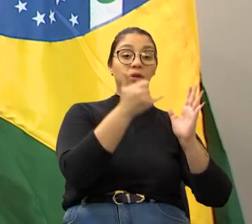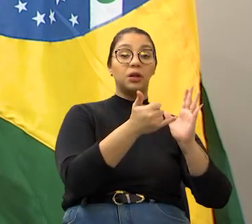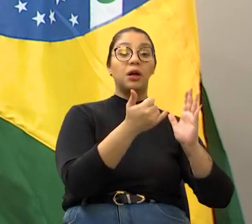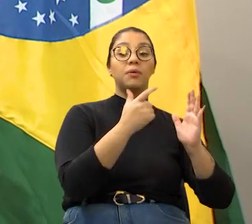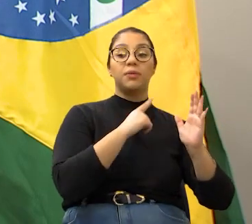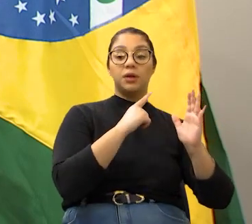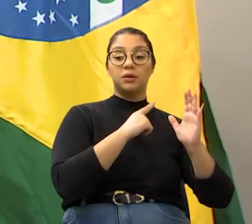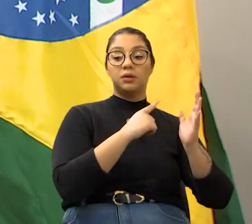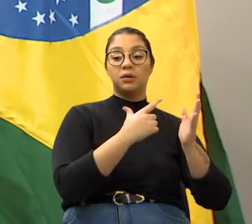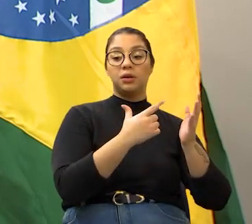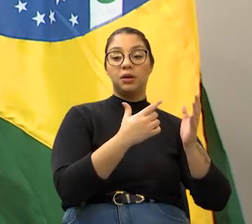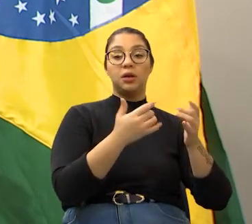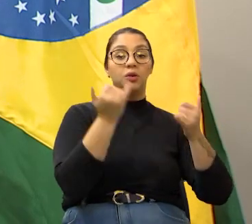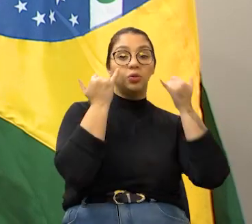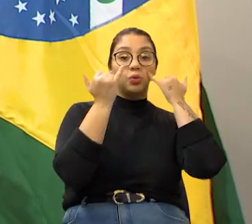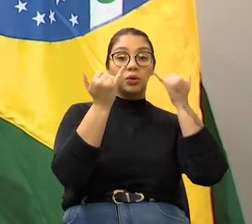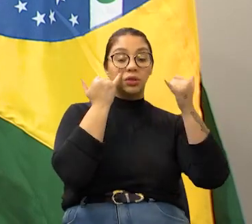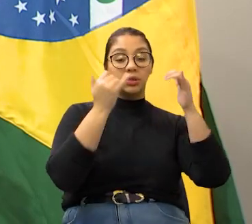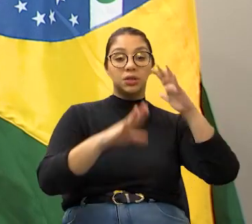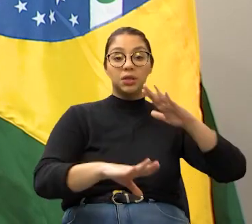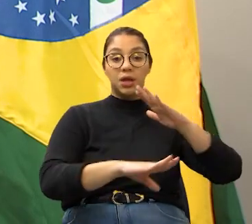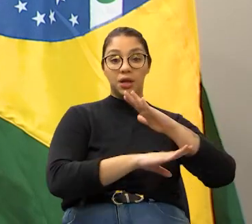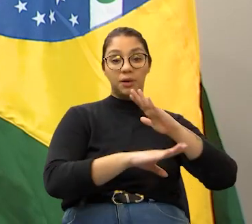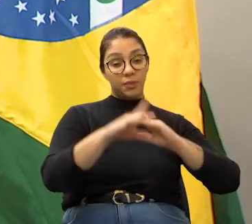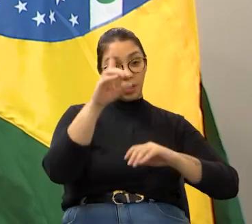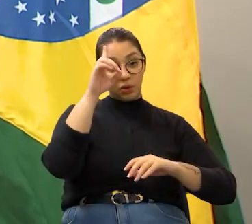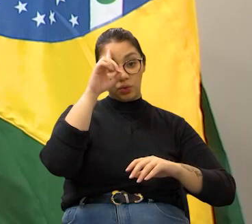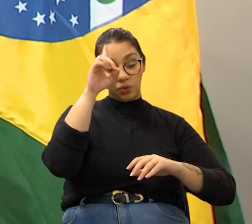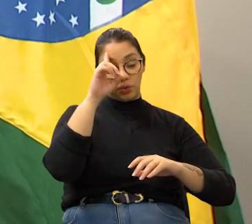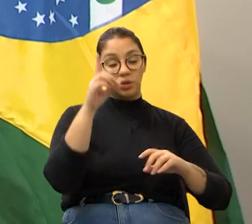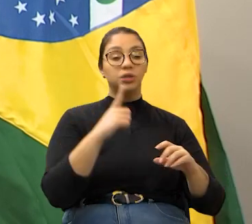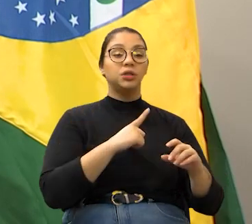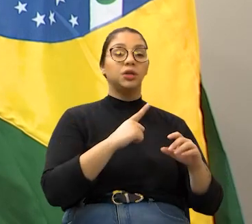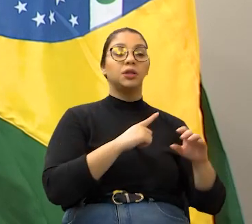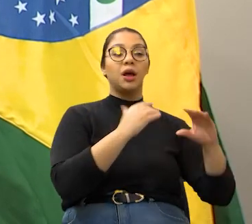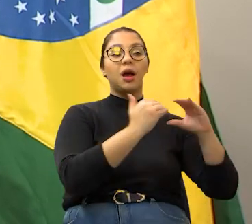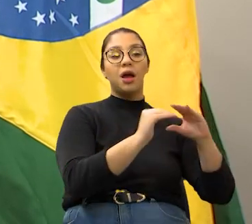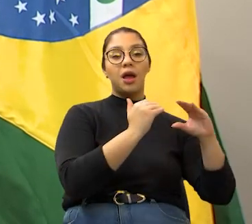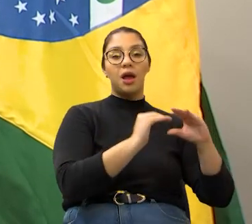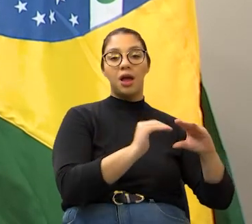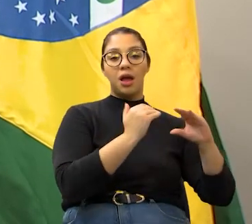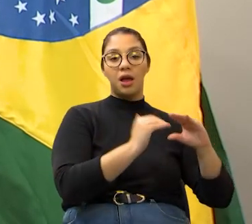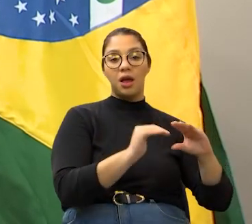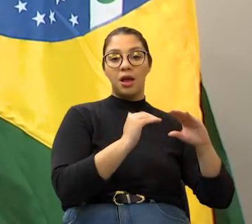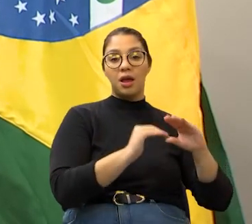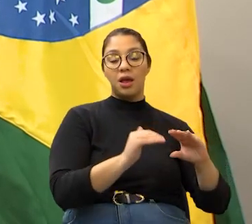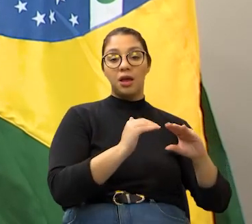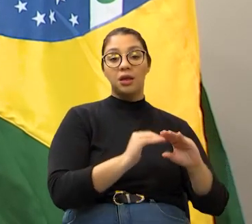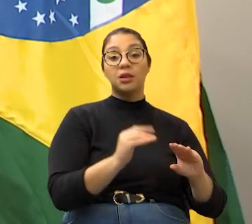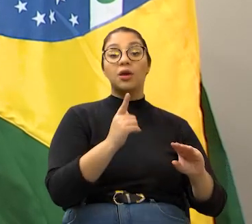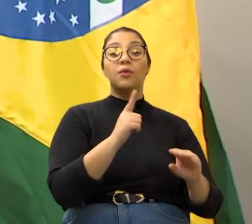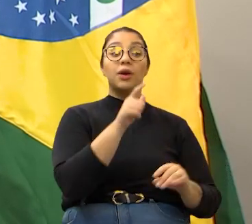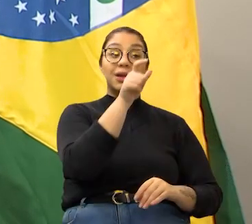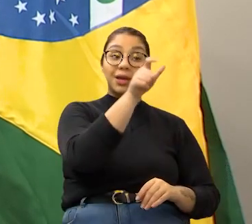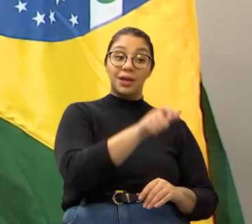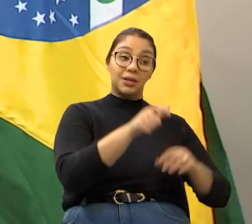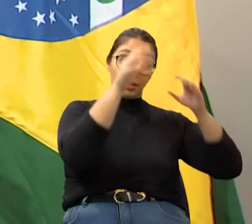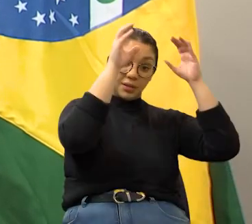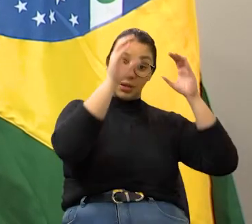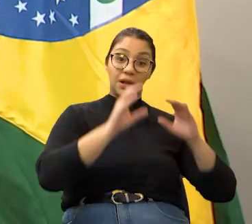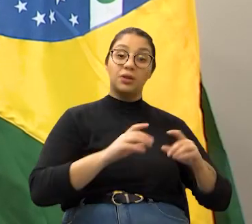celular para receber as notícias da Câmara de todo dia. Sim. Então, a gente tem que obter